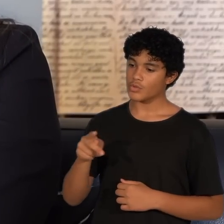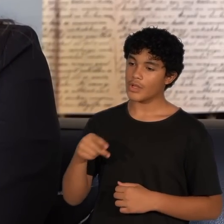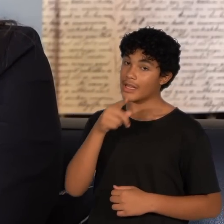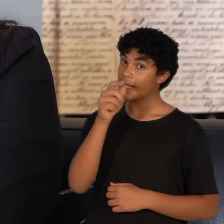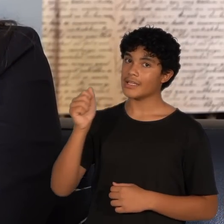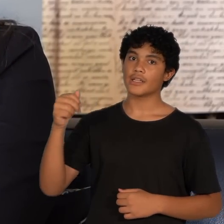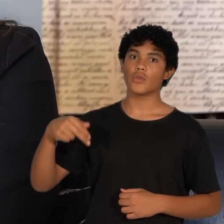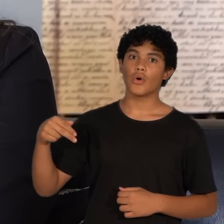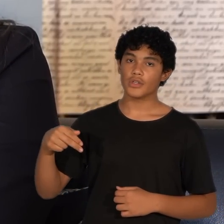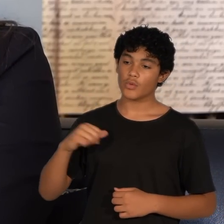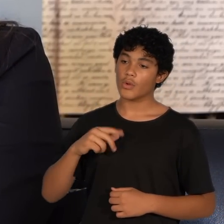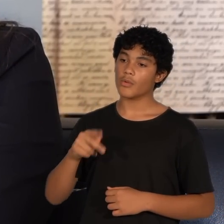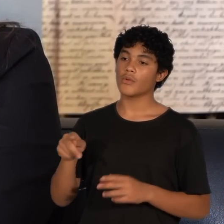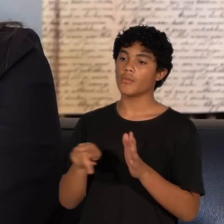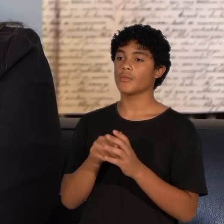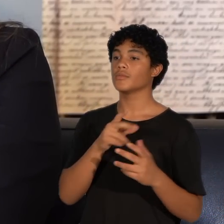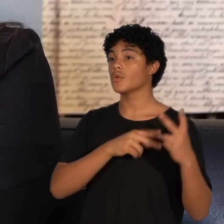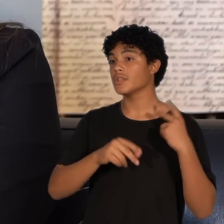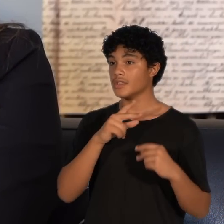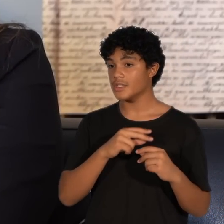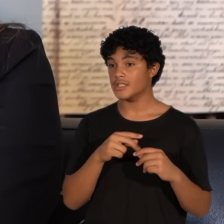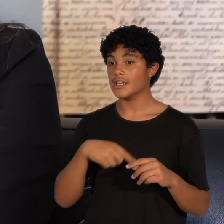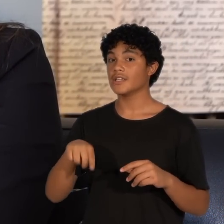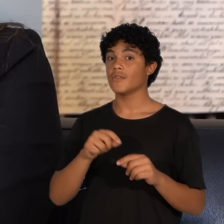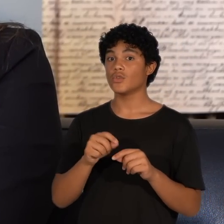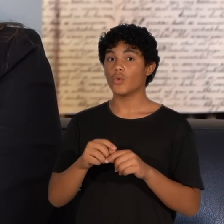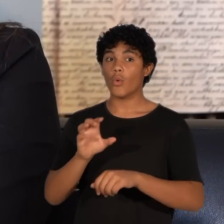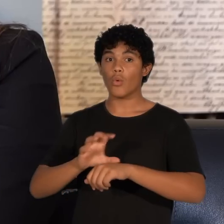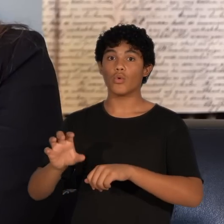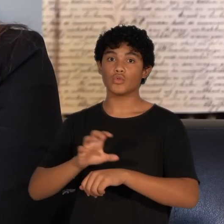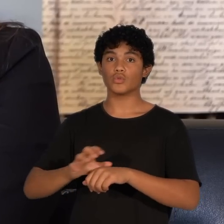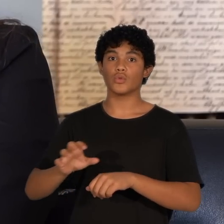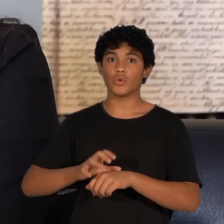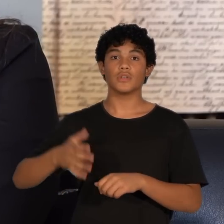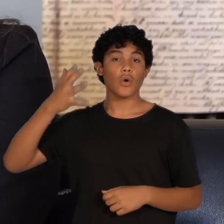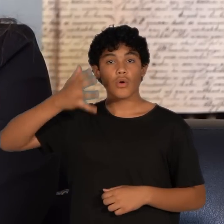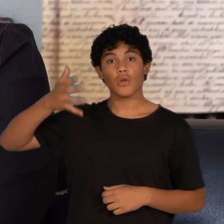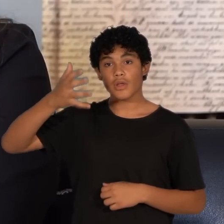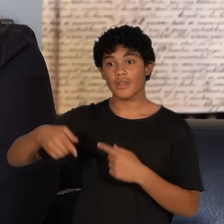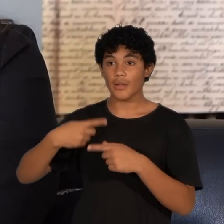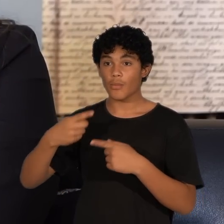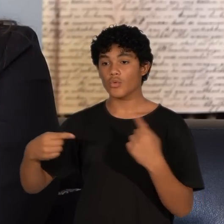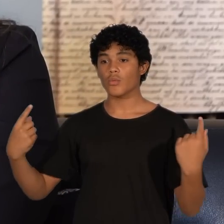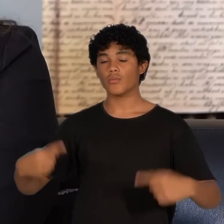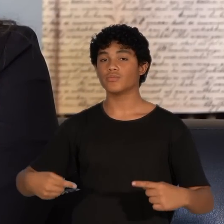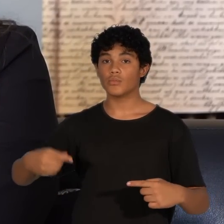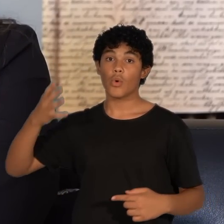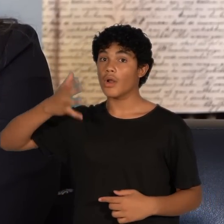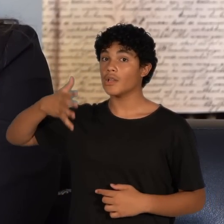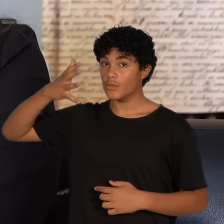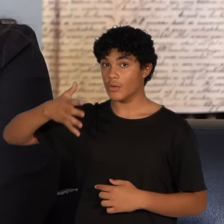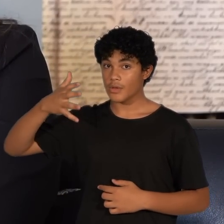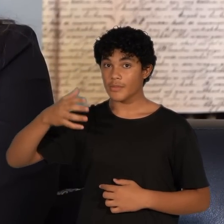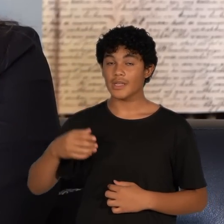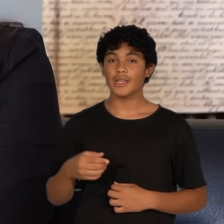meu adolescente, né? Eu era professora dos adolescentes e a gente fez o curso de oratória. Que legal. E depois o concurso de oratória.